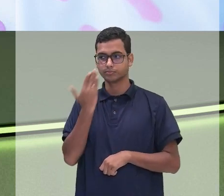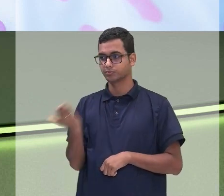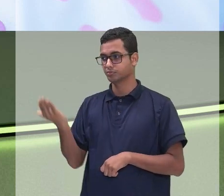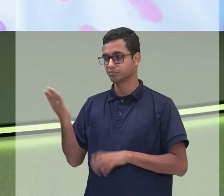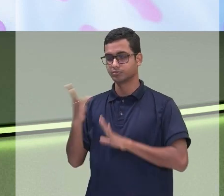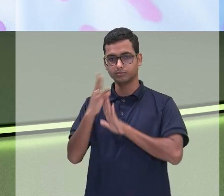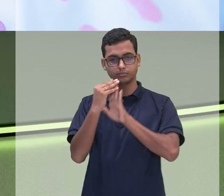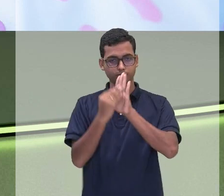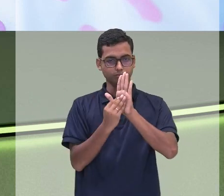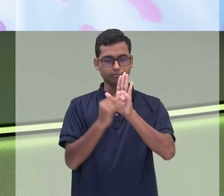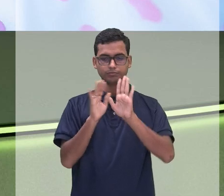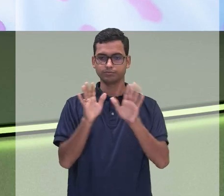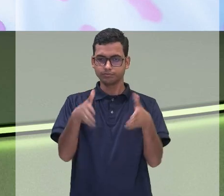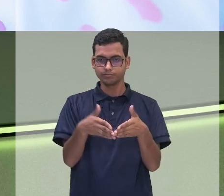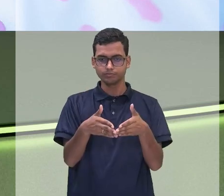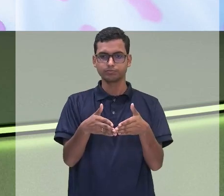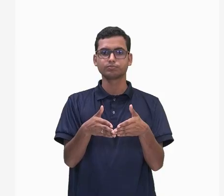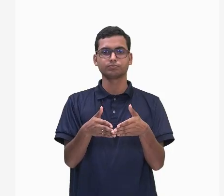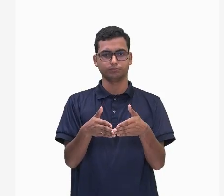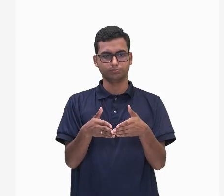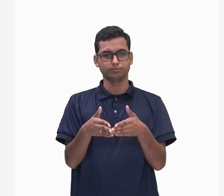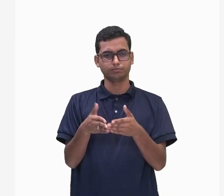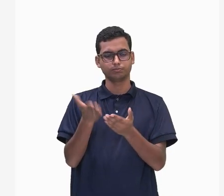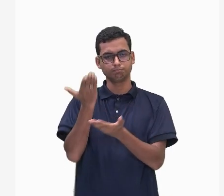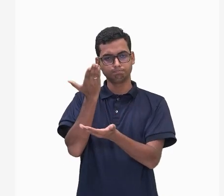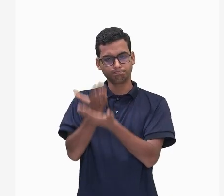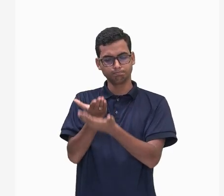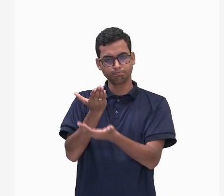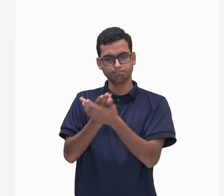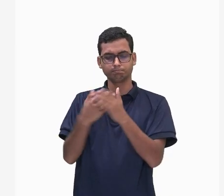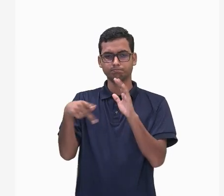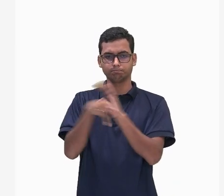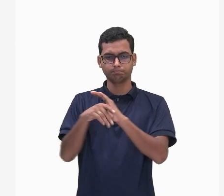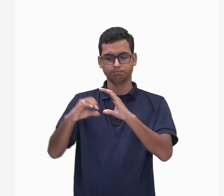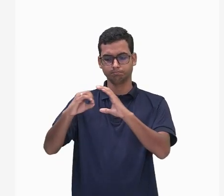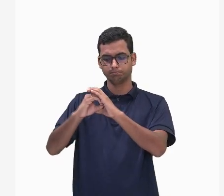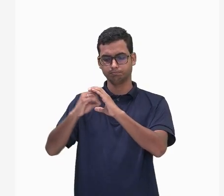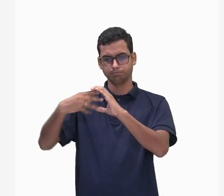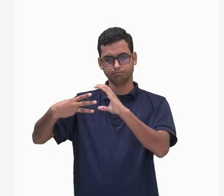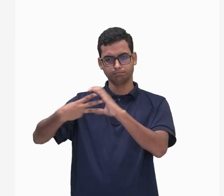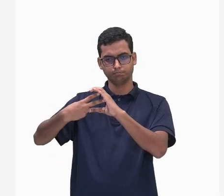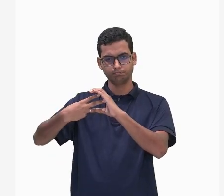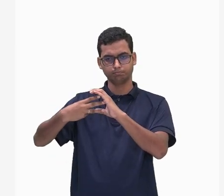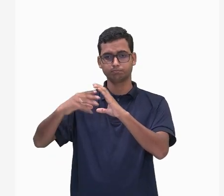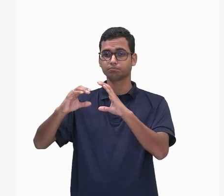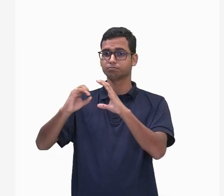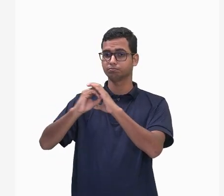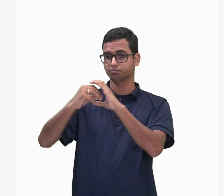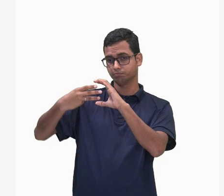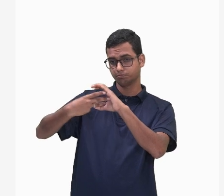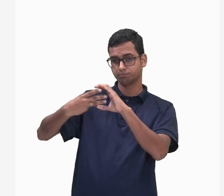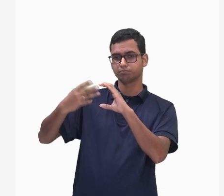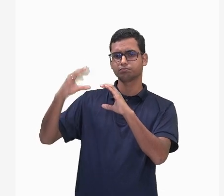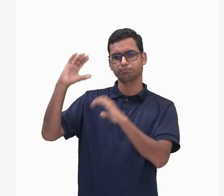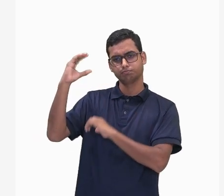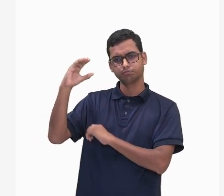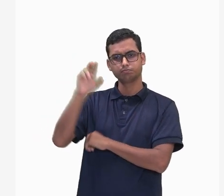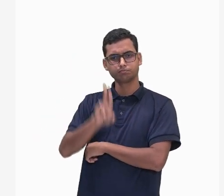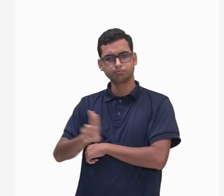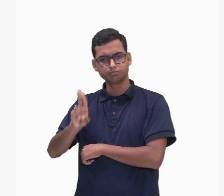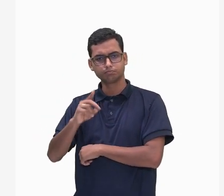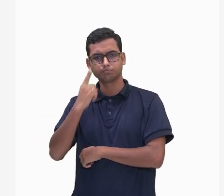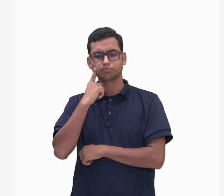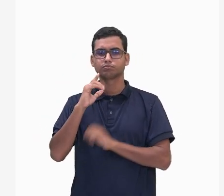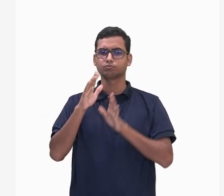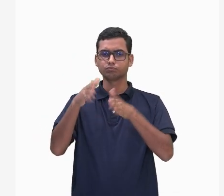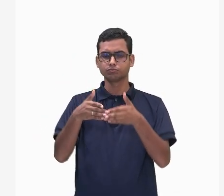conteúdos voltados à histologia. Olha só. A histologia é a ciência que estuda os tecidos do corpo